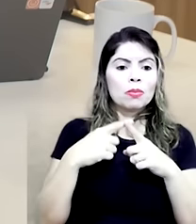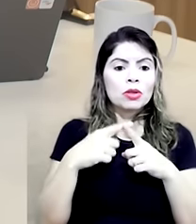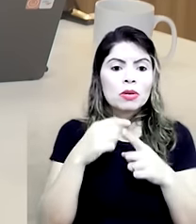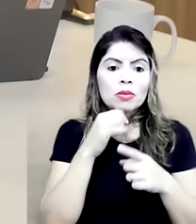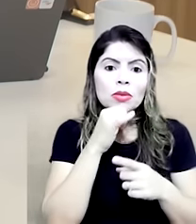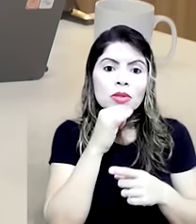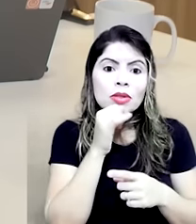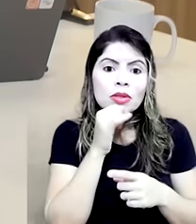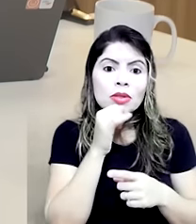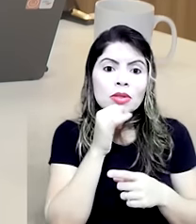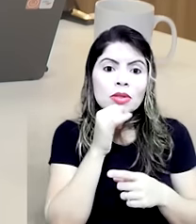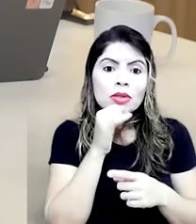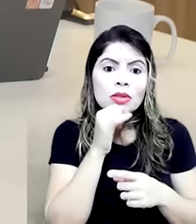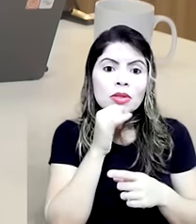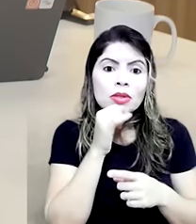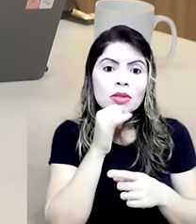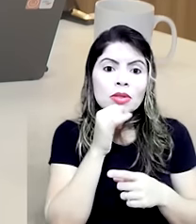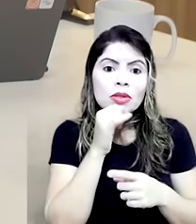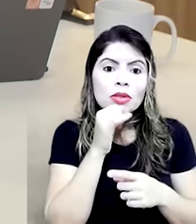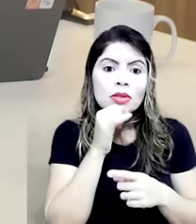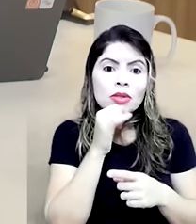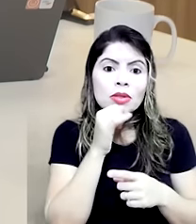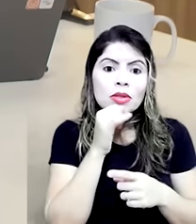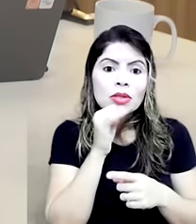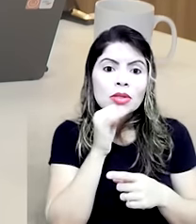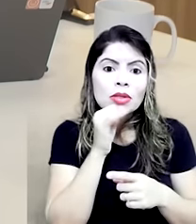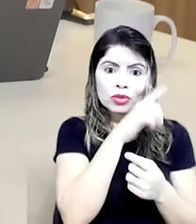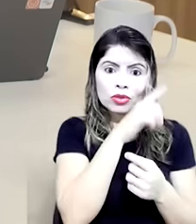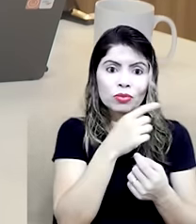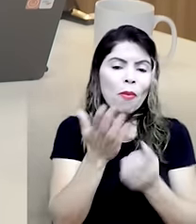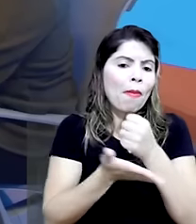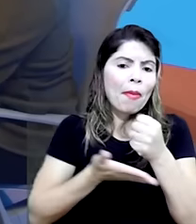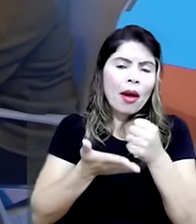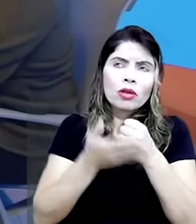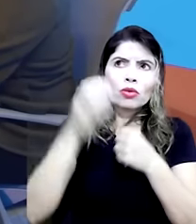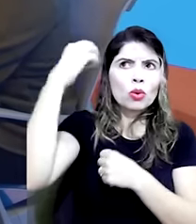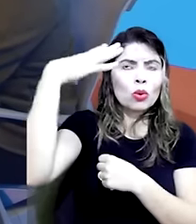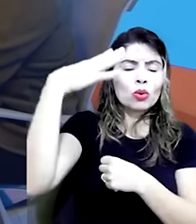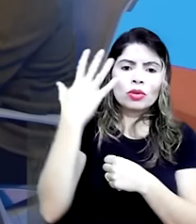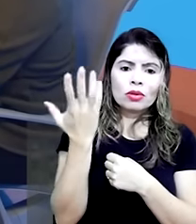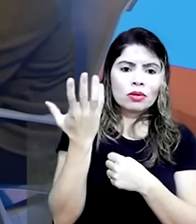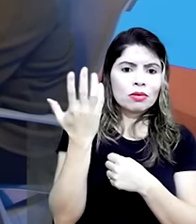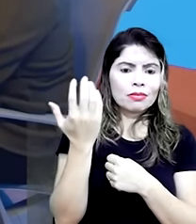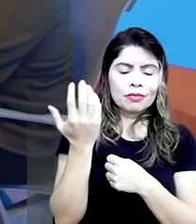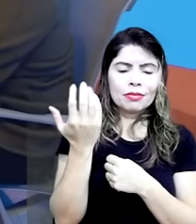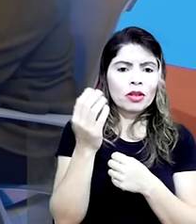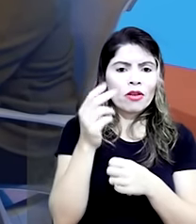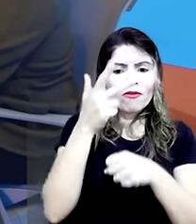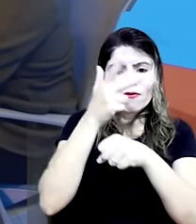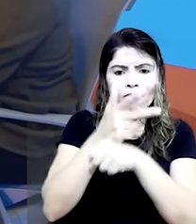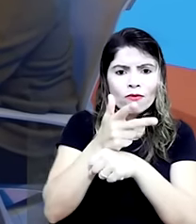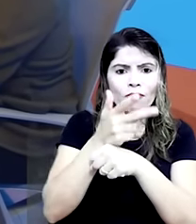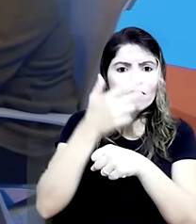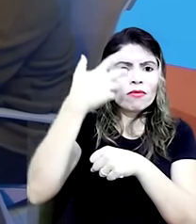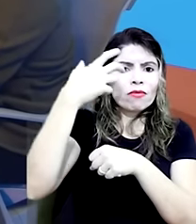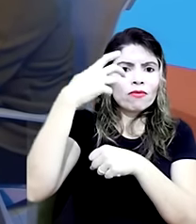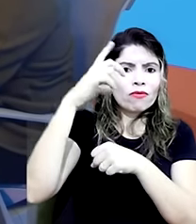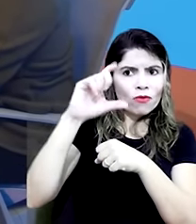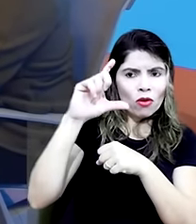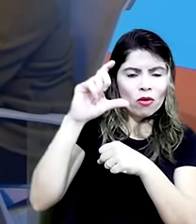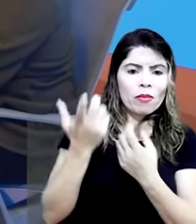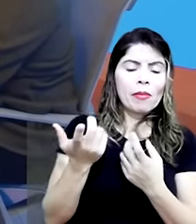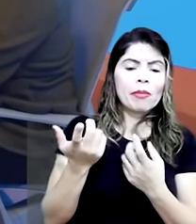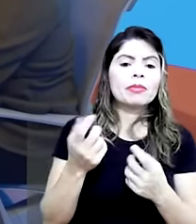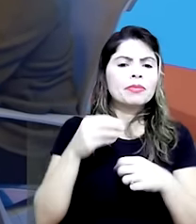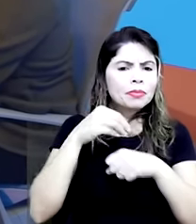ali da fotografia ou da produção de um vídeo Então fala pra gente contextualize D dica pra gente por favor é do que que eu posso usar no meu dia a dia que eu tenho